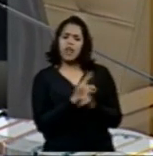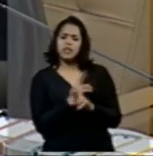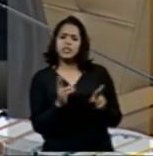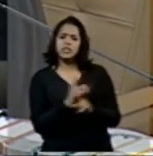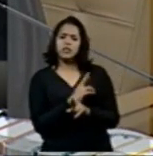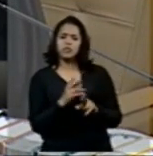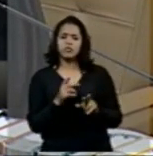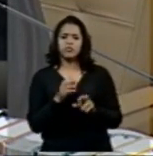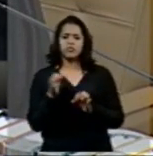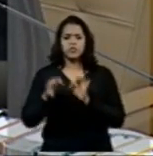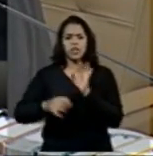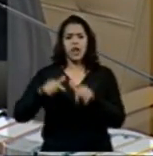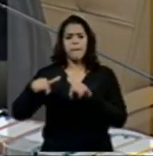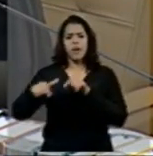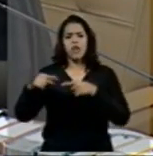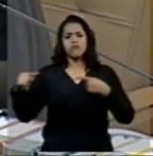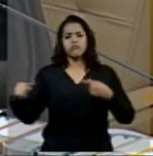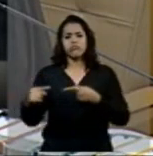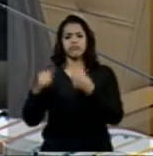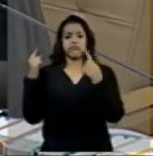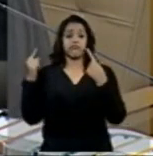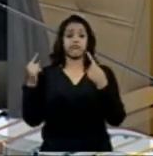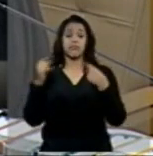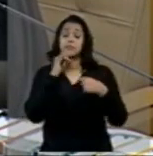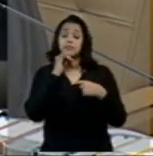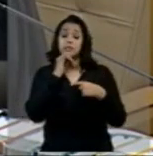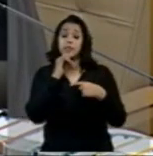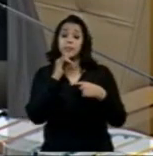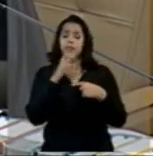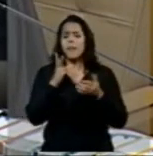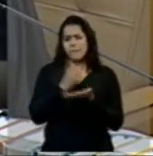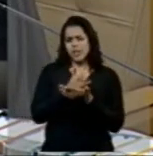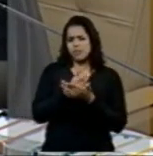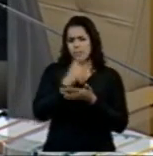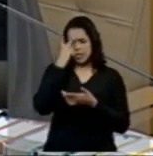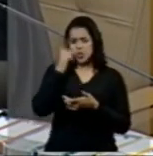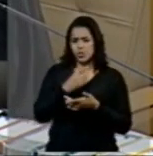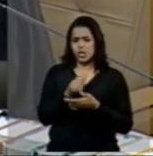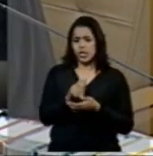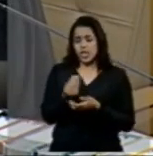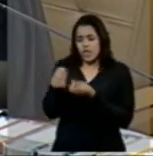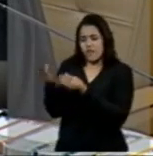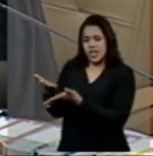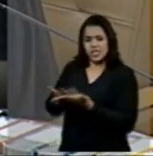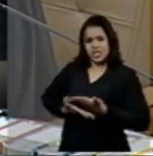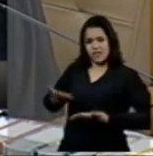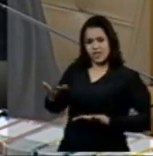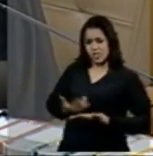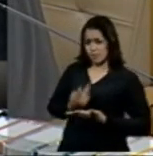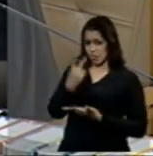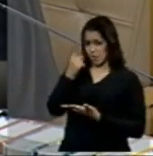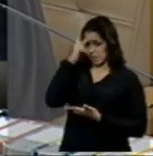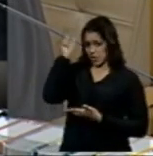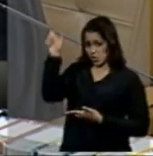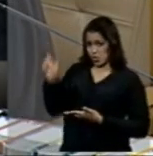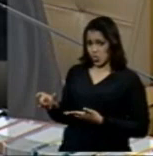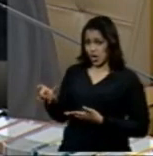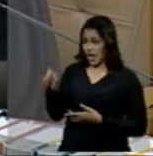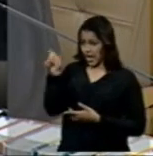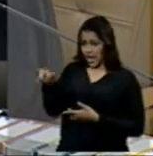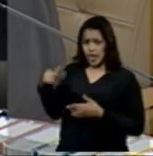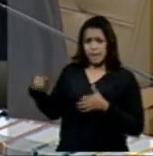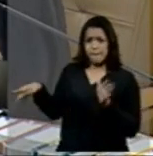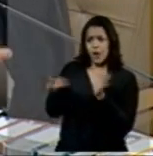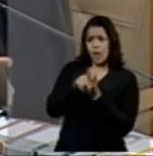trabalhista que lhe seria correspondente. Eis que, embora preste serviços para um sujeito, o trabalhador não seria empregado